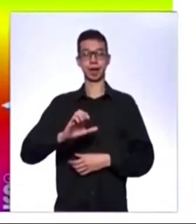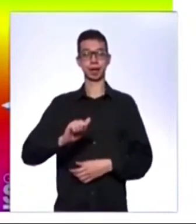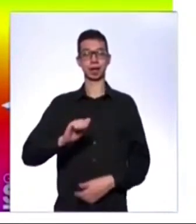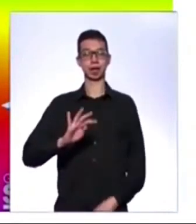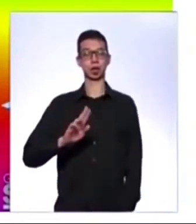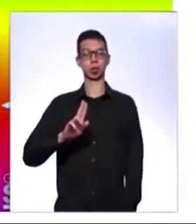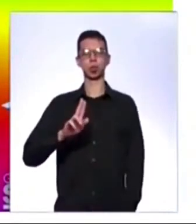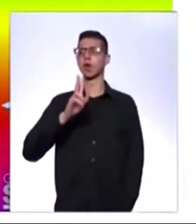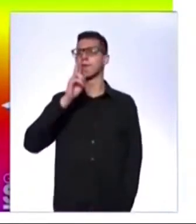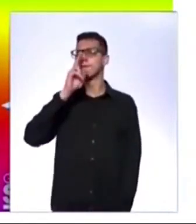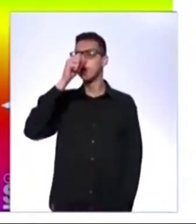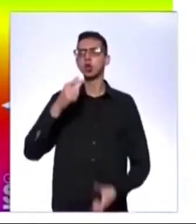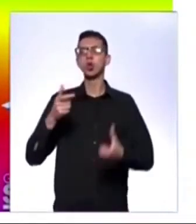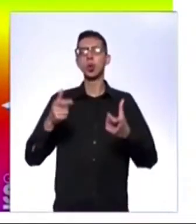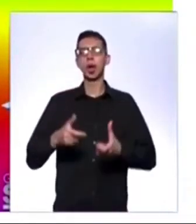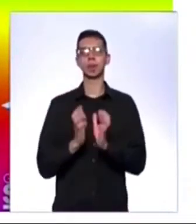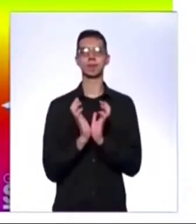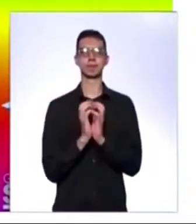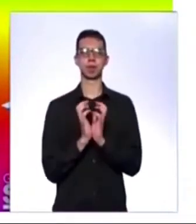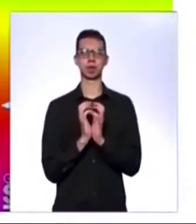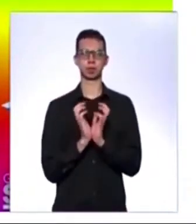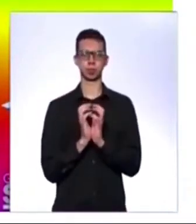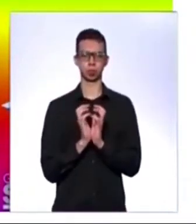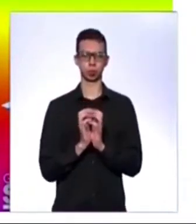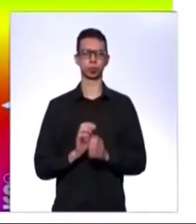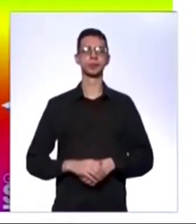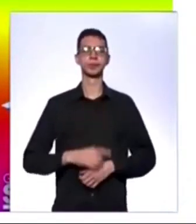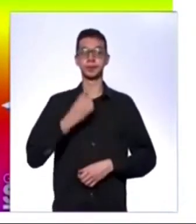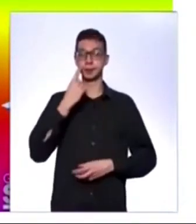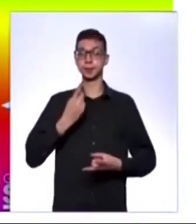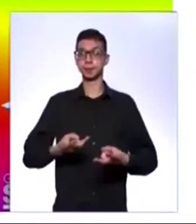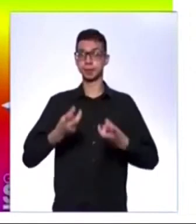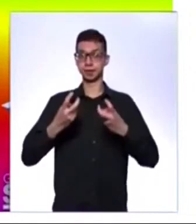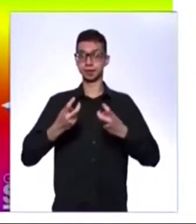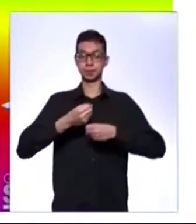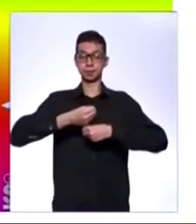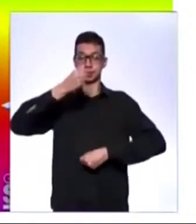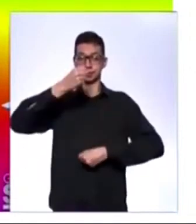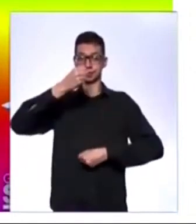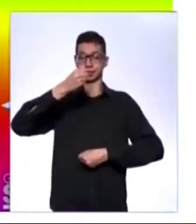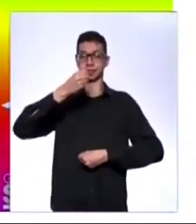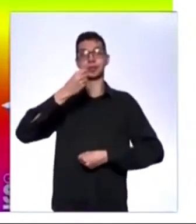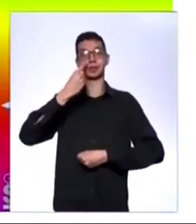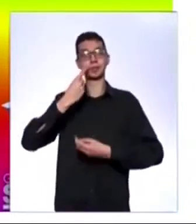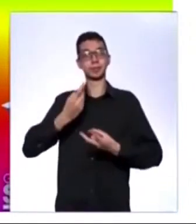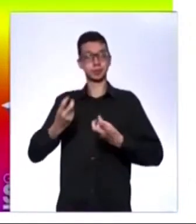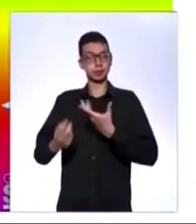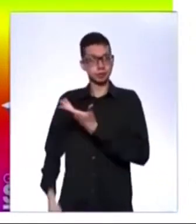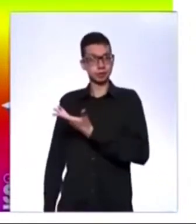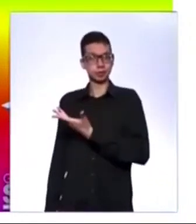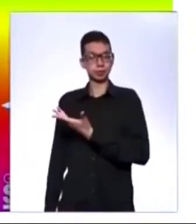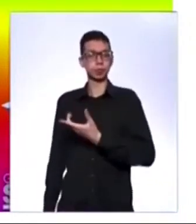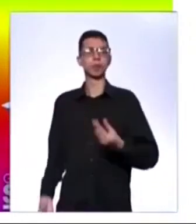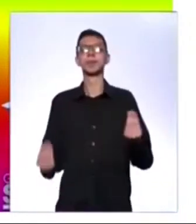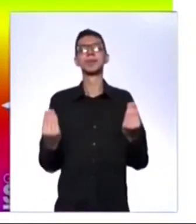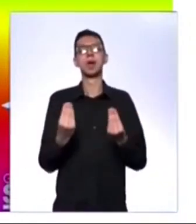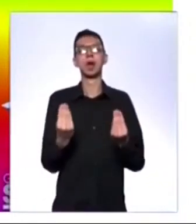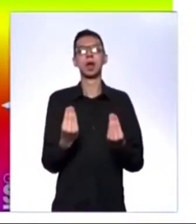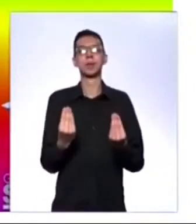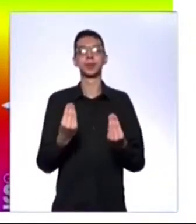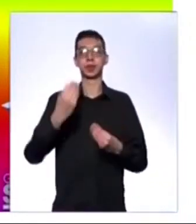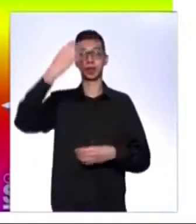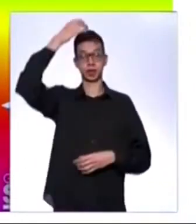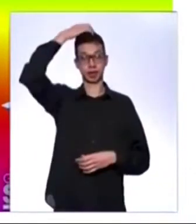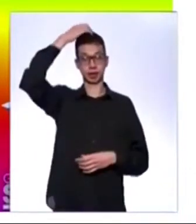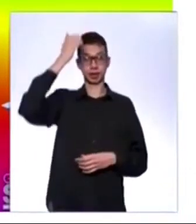Você vê que sempre tem esse guarda-chuva grande, tá vendo aí na imagem? Que é, né, para proteger o rei e a rainha